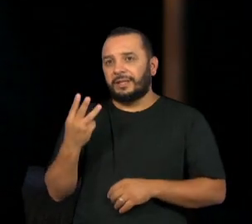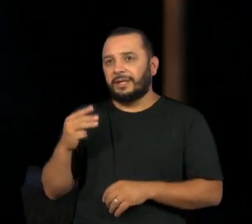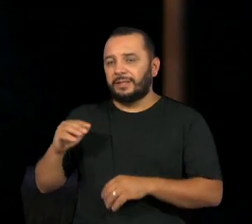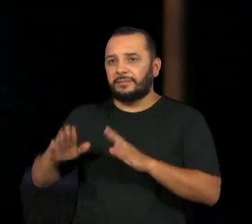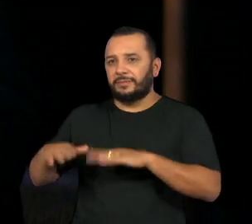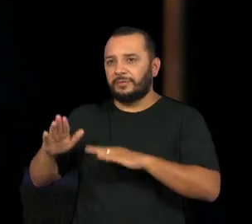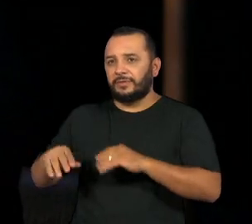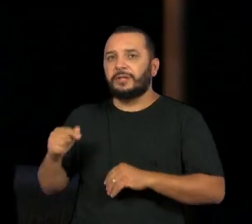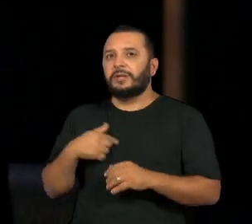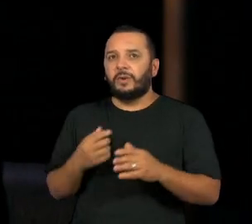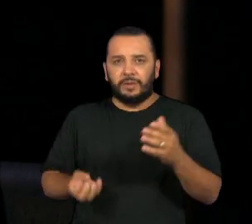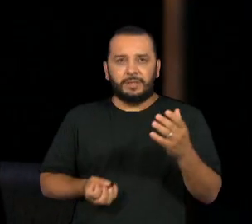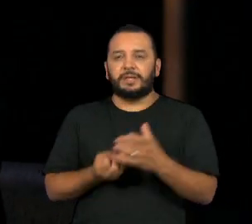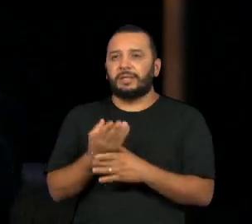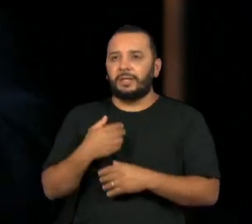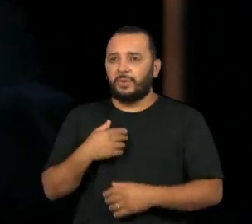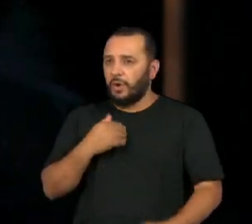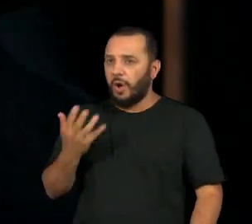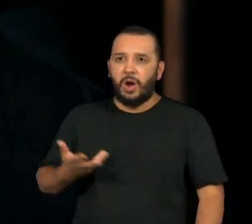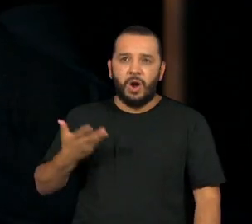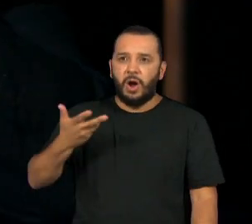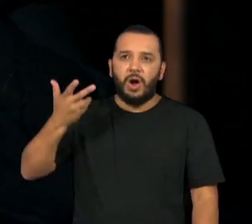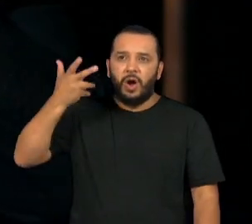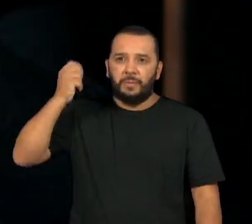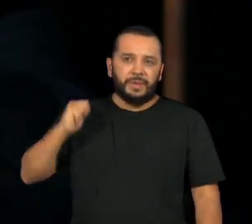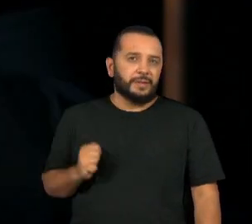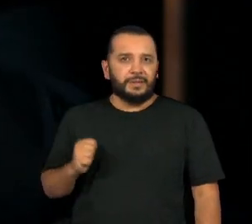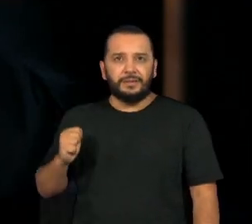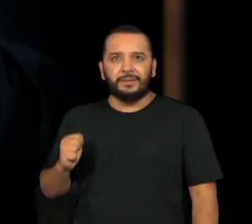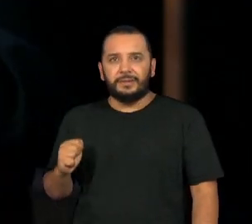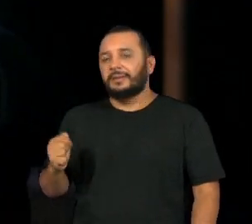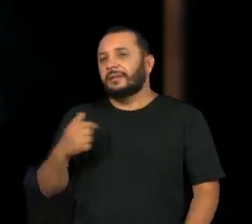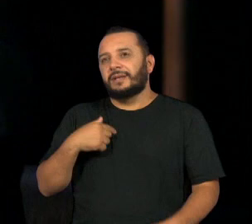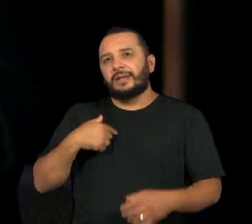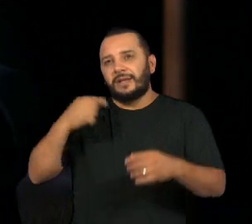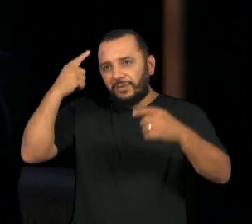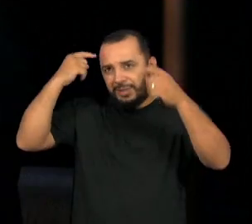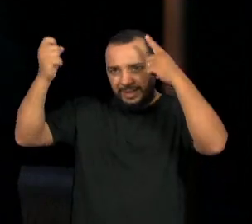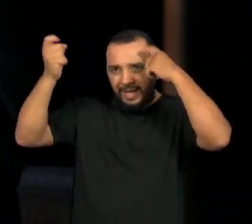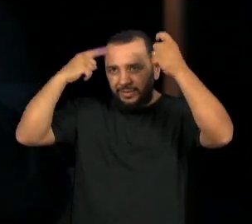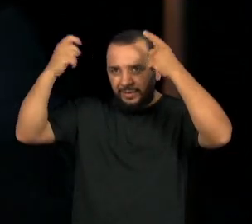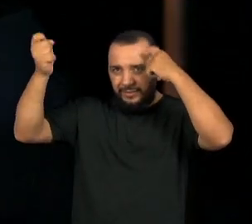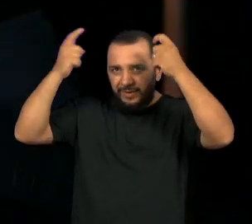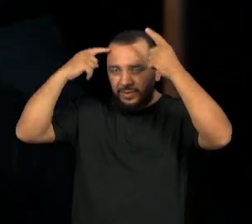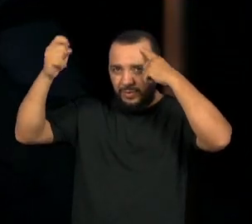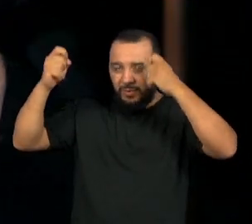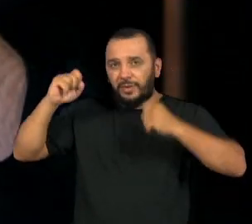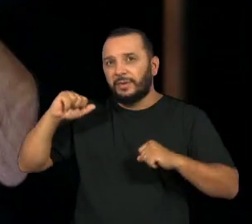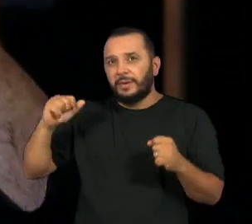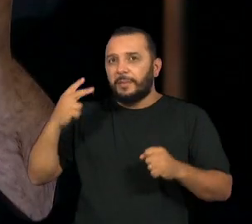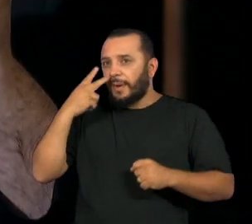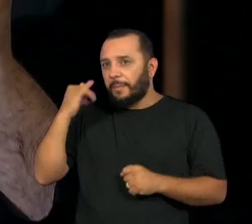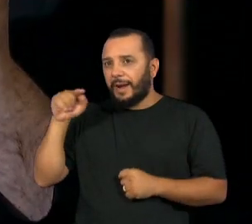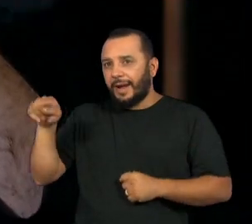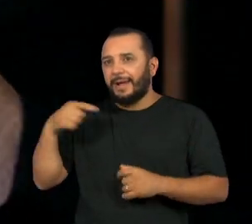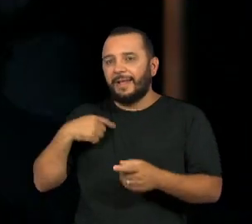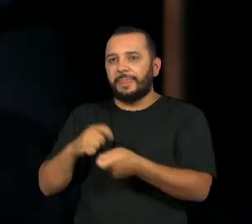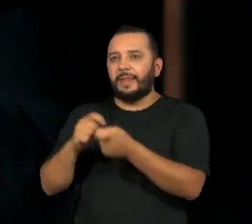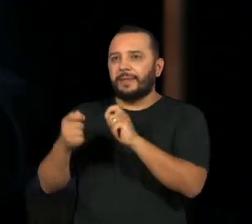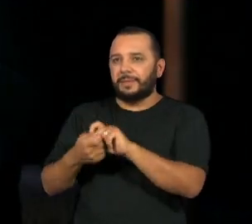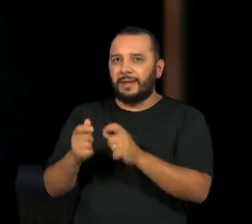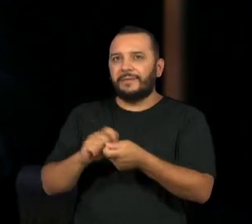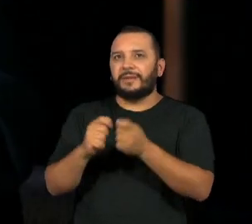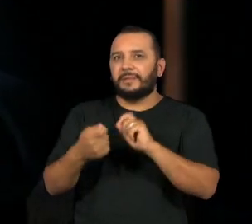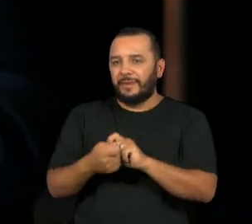uma ópera daquilo ali. Eu sou um artista criador, inventor. Não que meu pai não fosse um inventor, mas